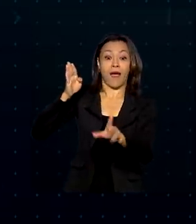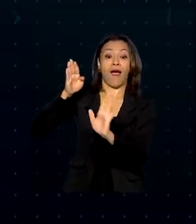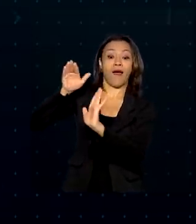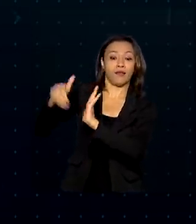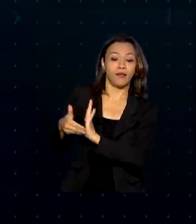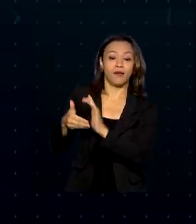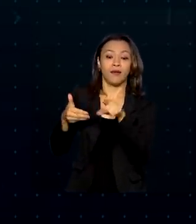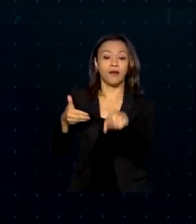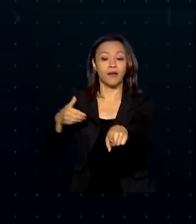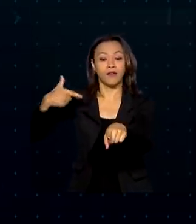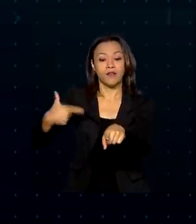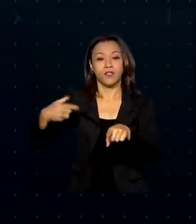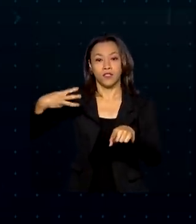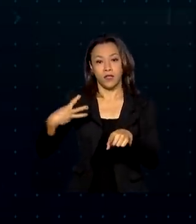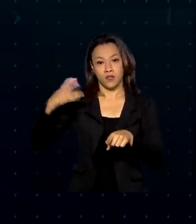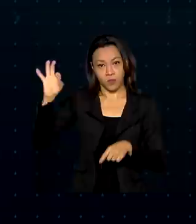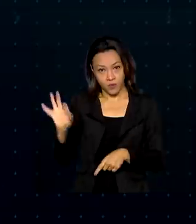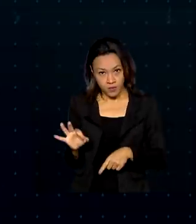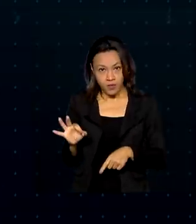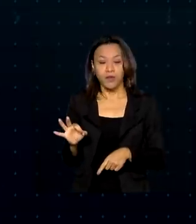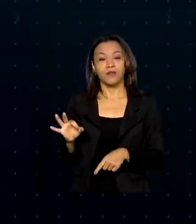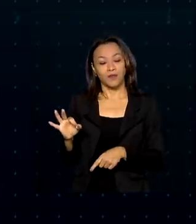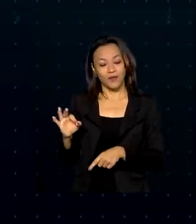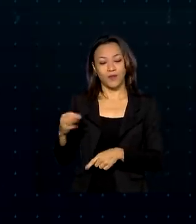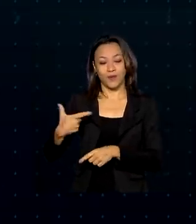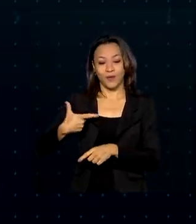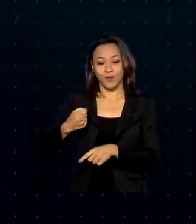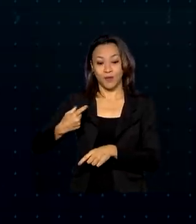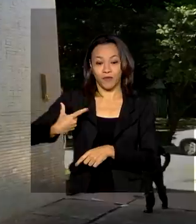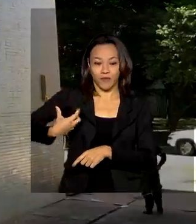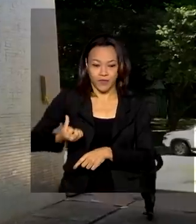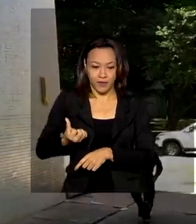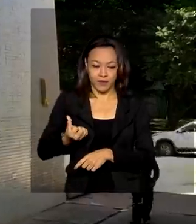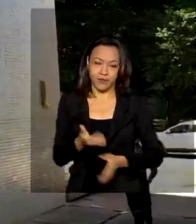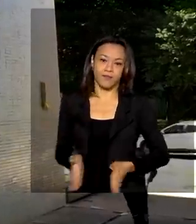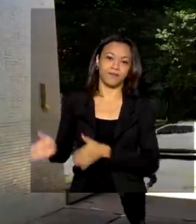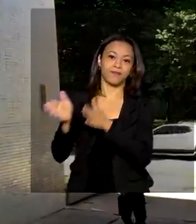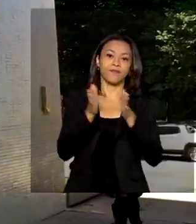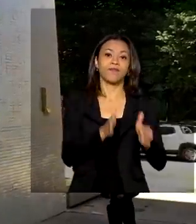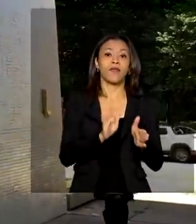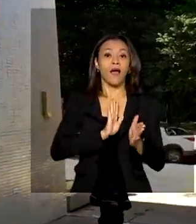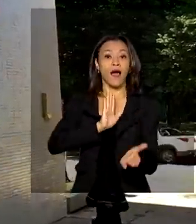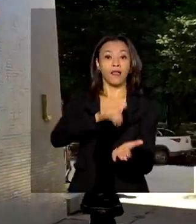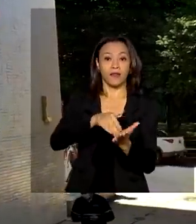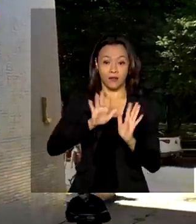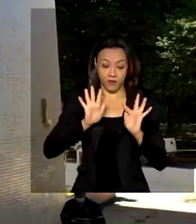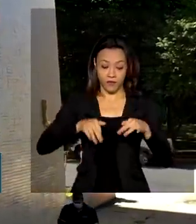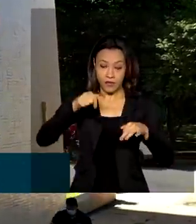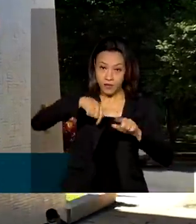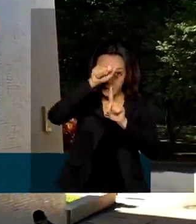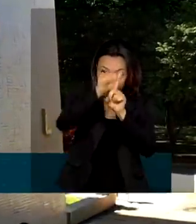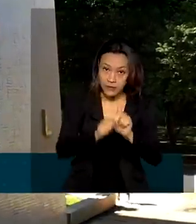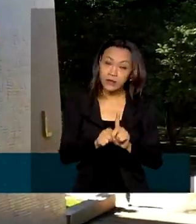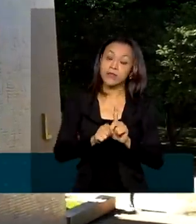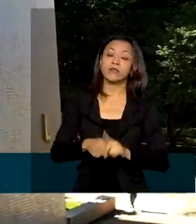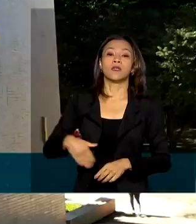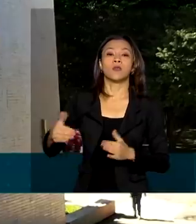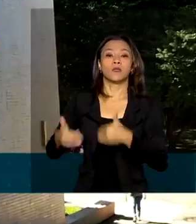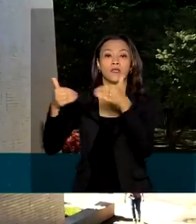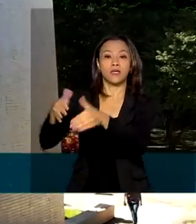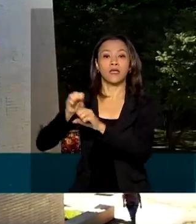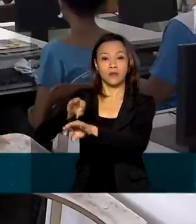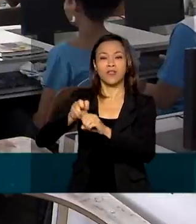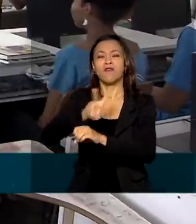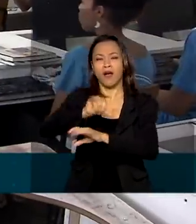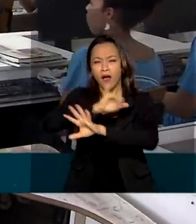até chegar a 23 por cento em 2026 até o final deste mês o Ministério da Educação vai